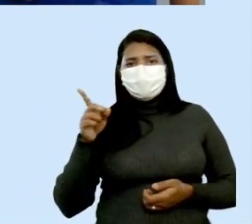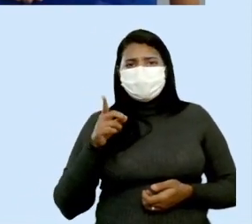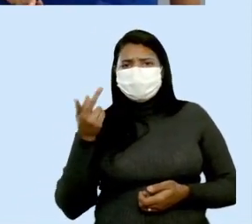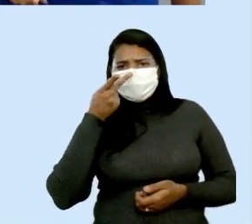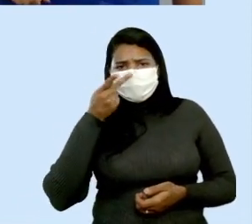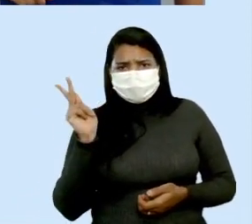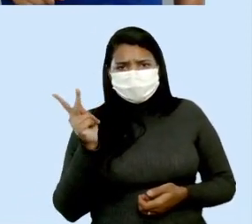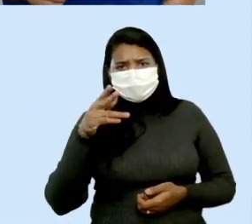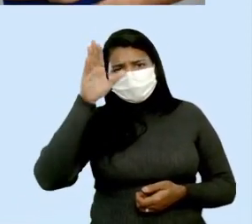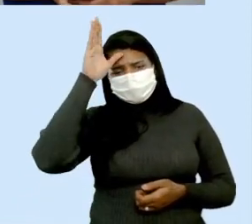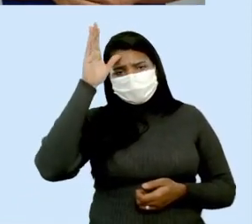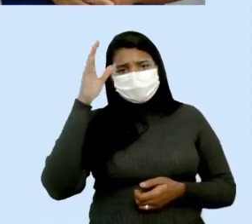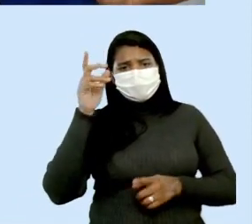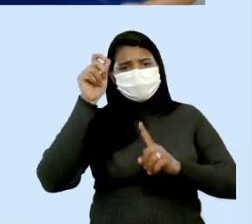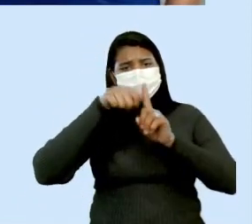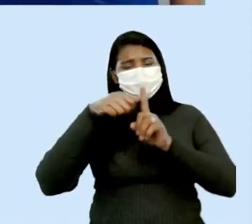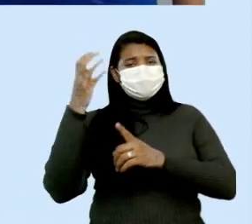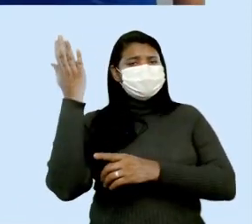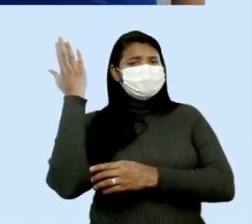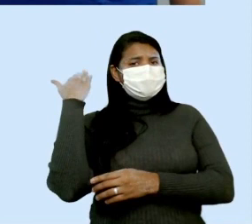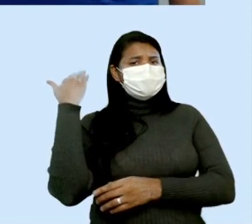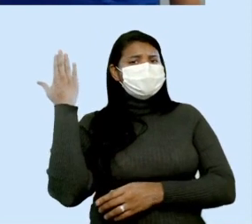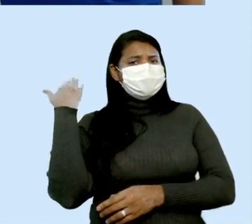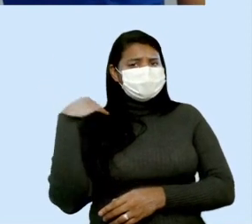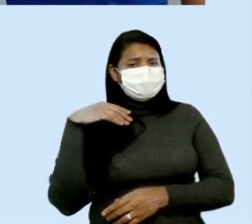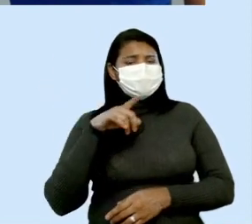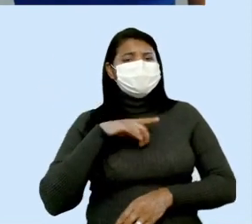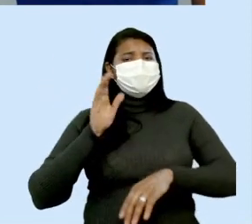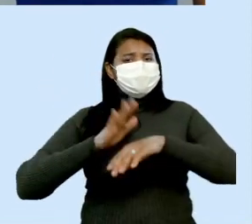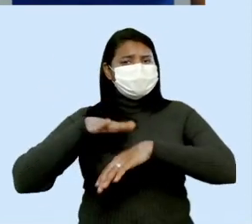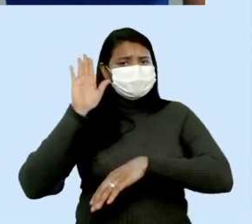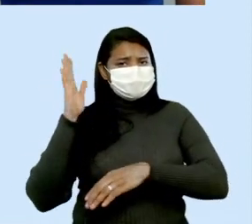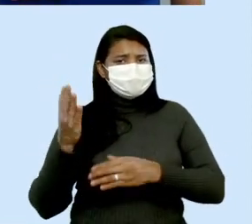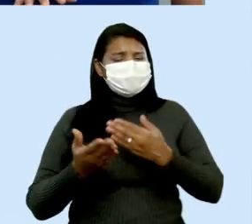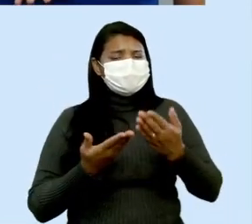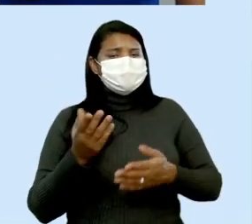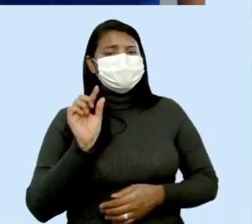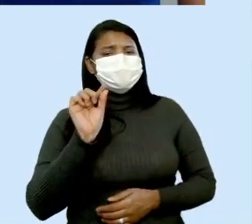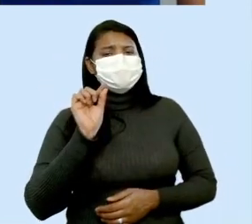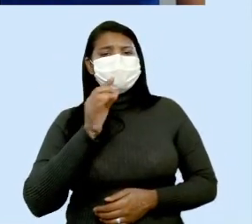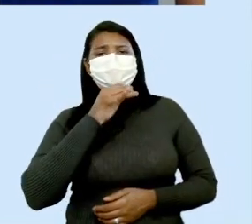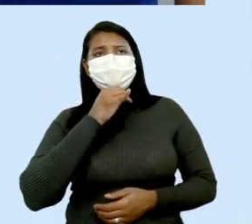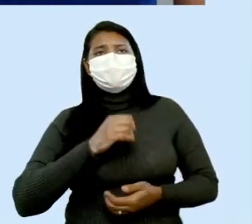tio deles mês passado. Temos mais uma vez essa condição de